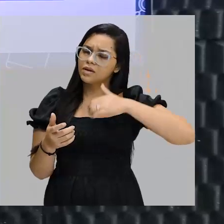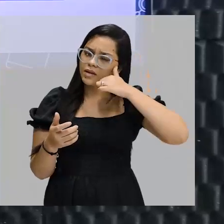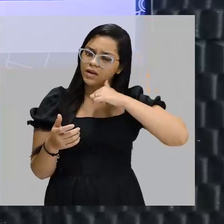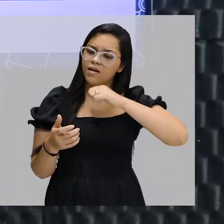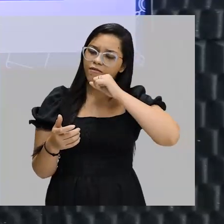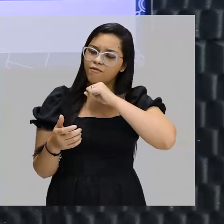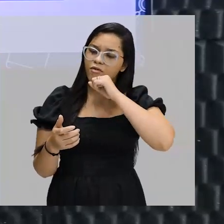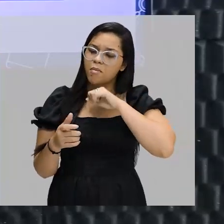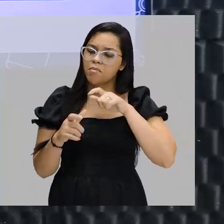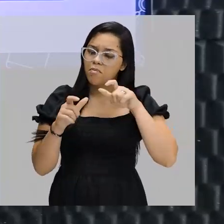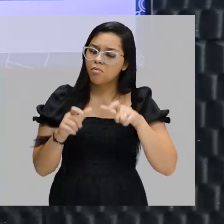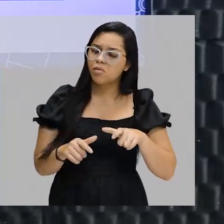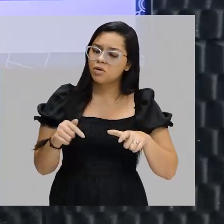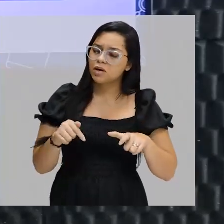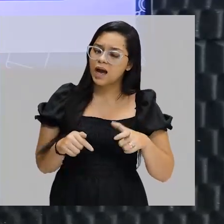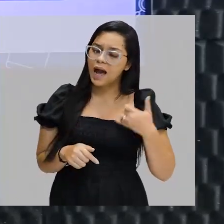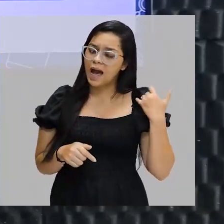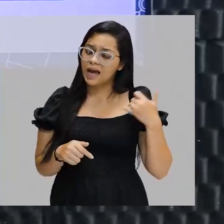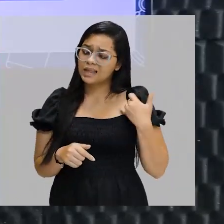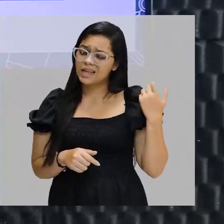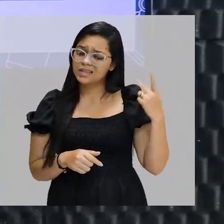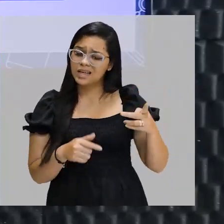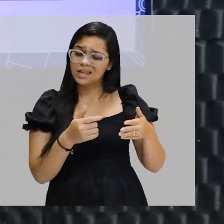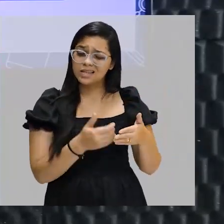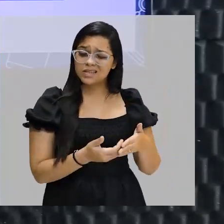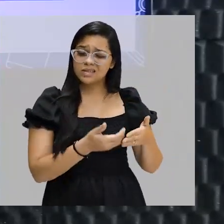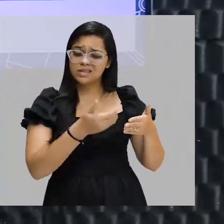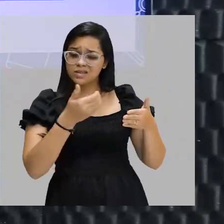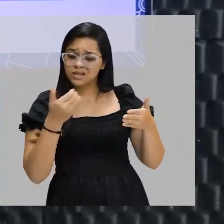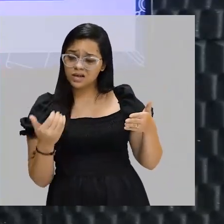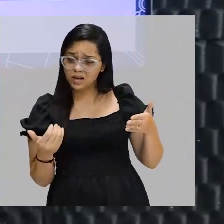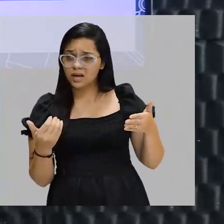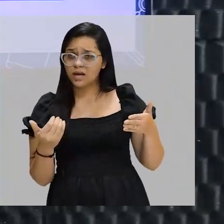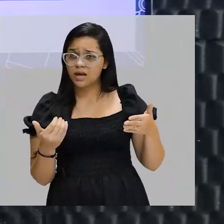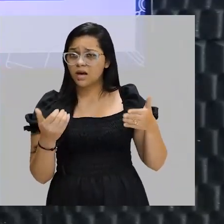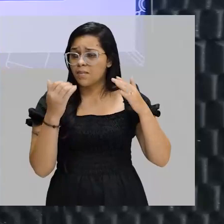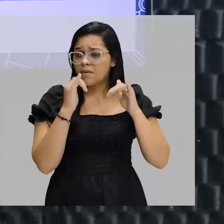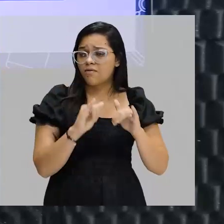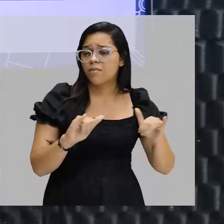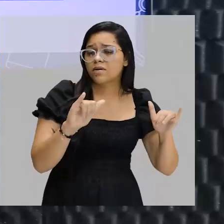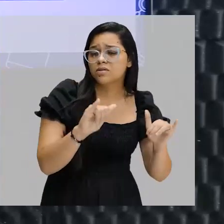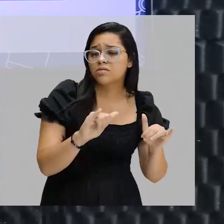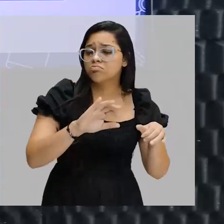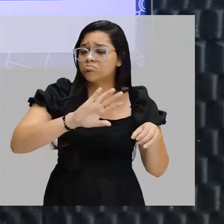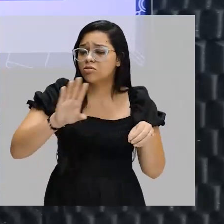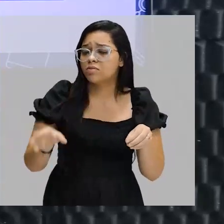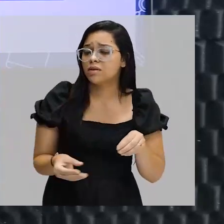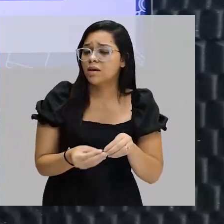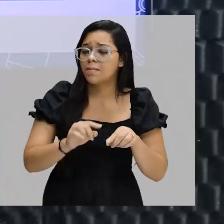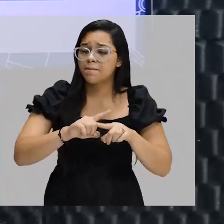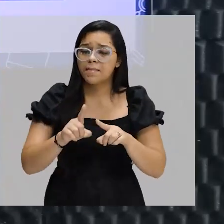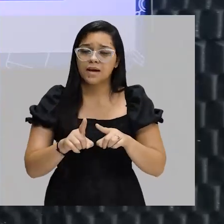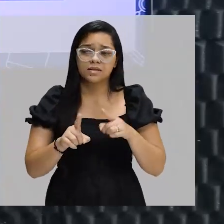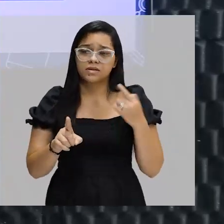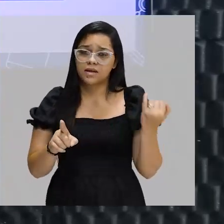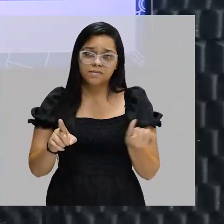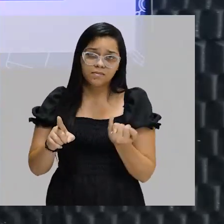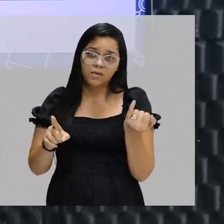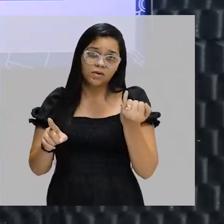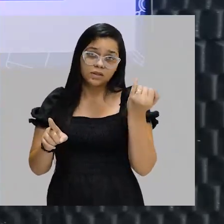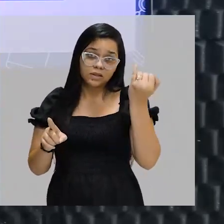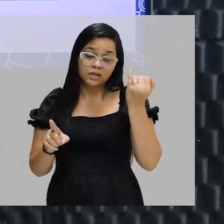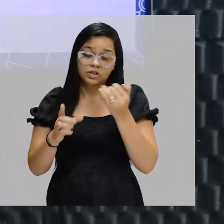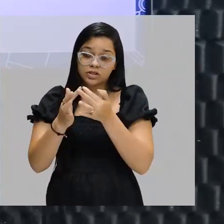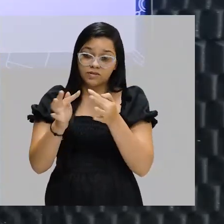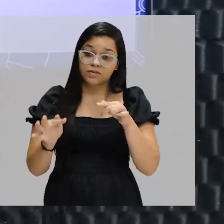mora em Paris. A idade dela, se você tirar aqui, é uma informação complementar, mas não é uma informação